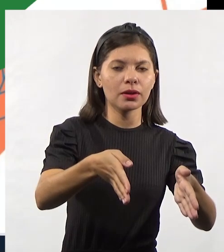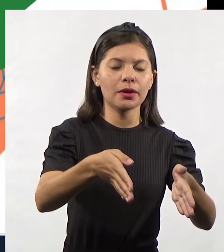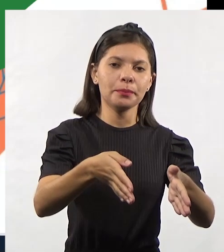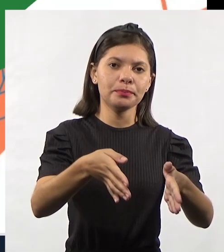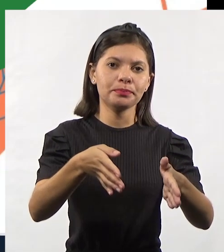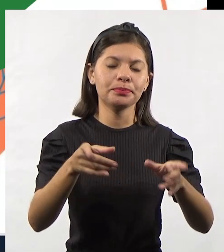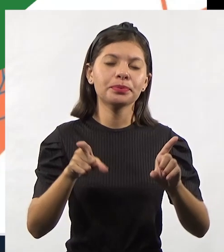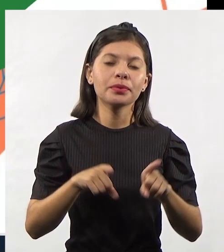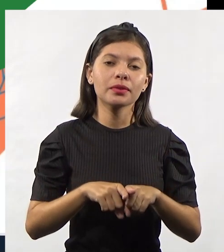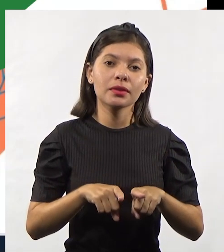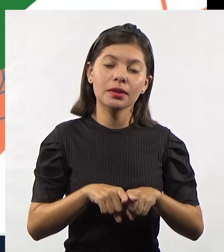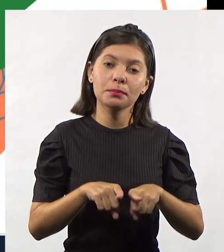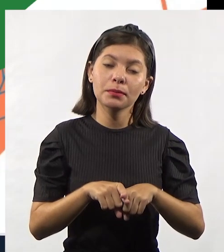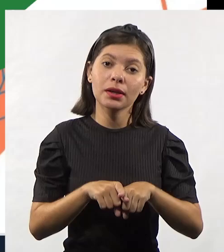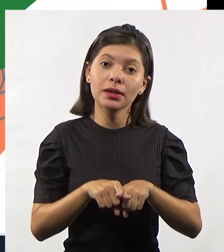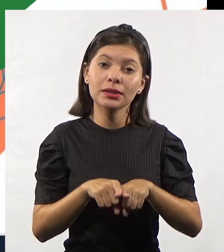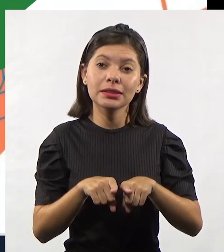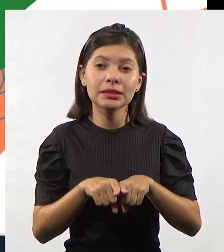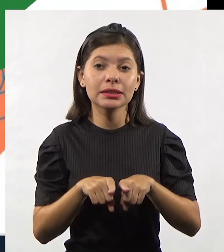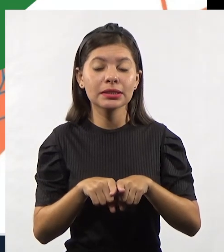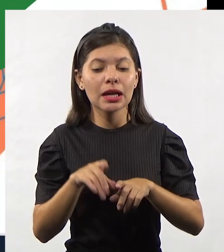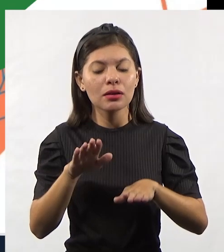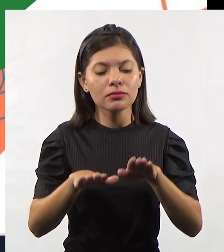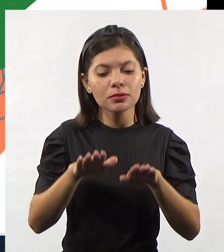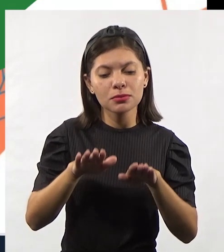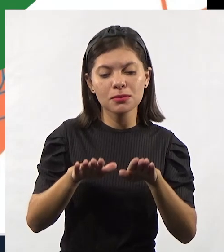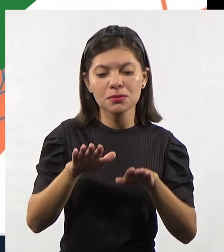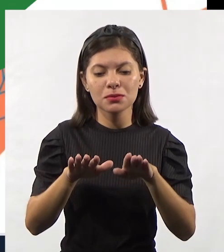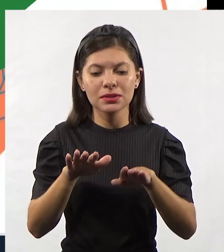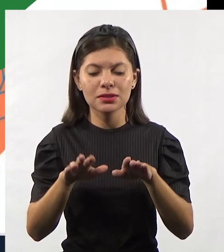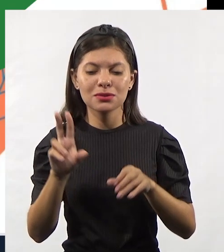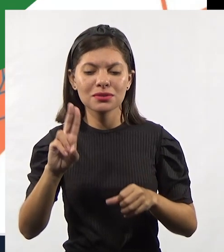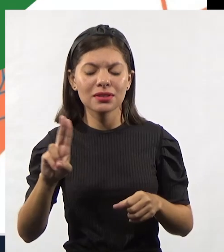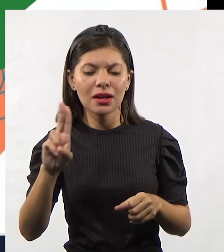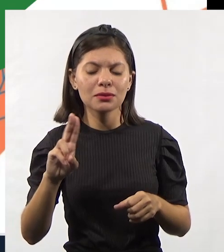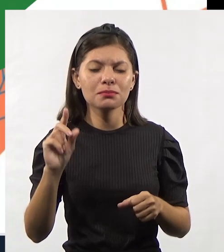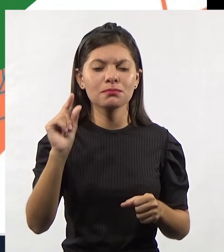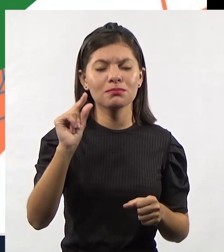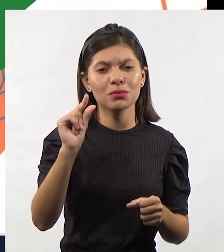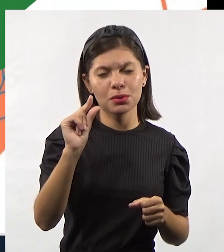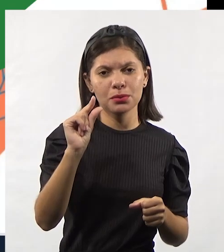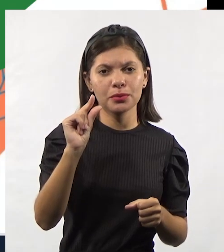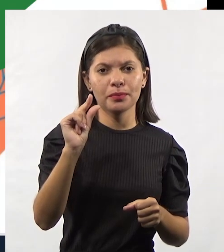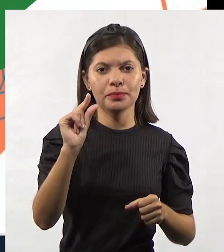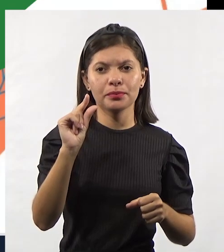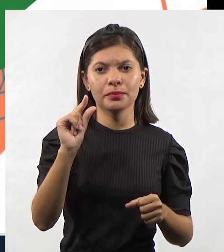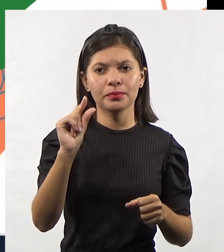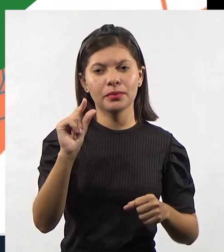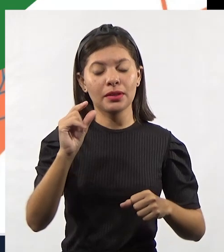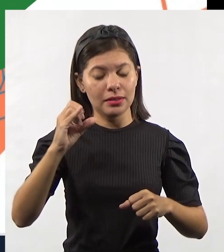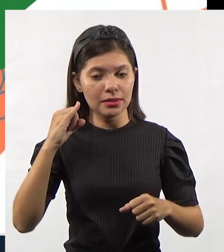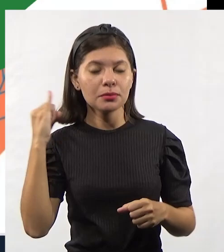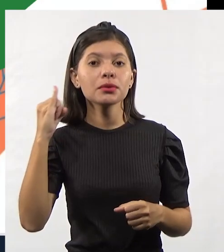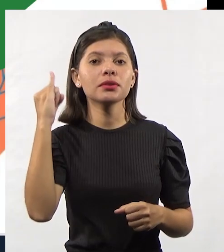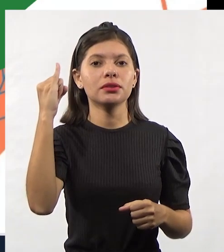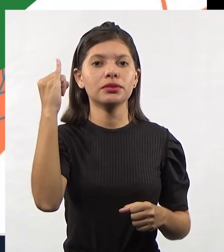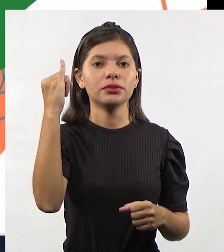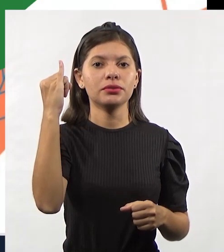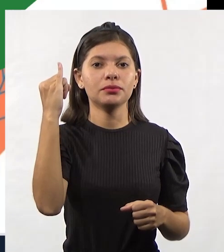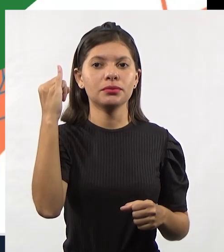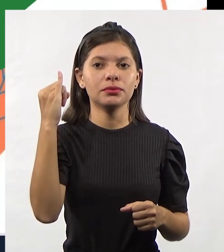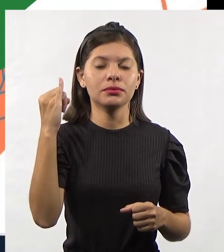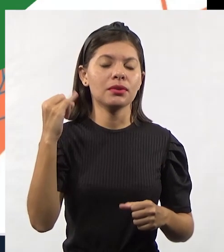aí existem alguns outros que não são muito utilizados na São menos utilizados mas tem a mesma importância